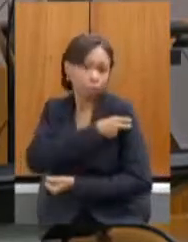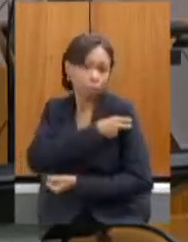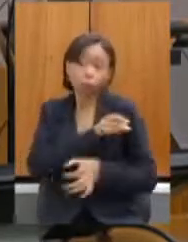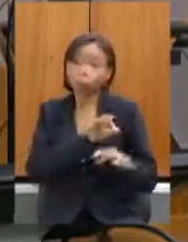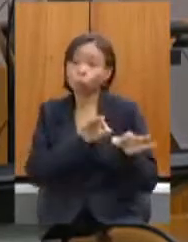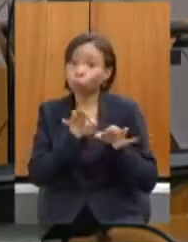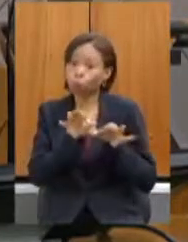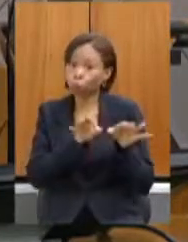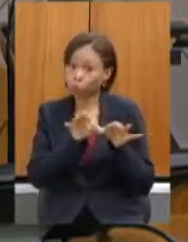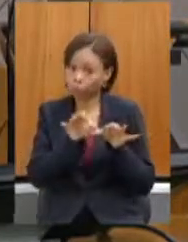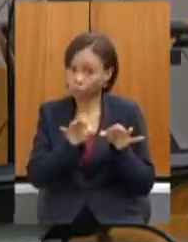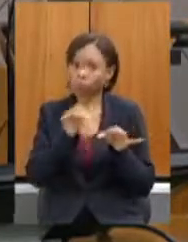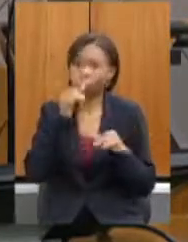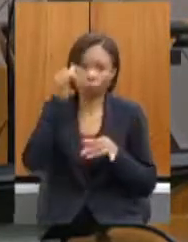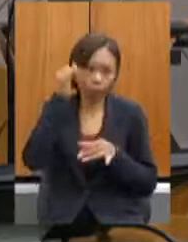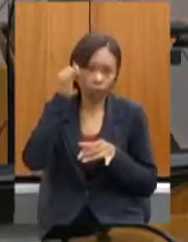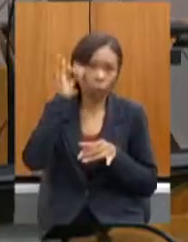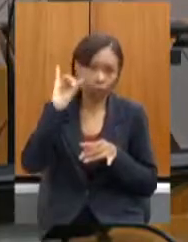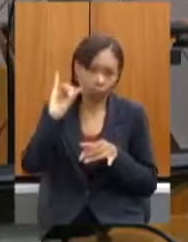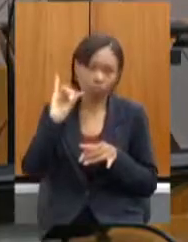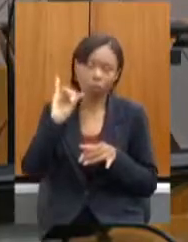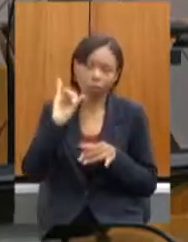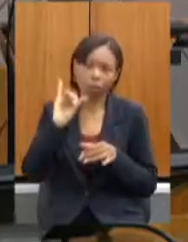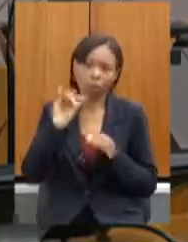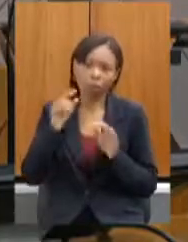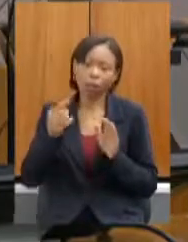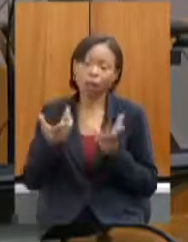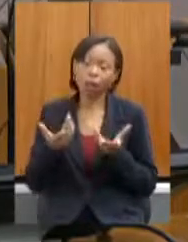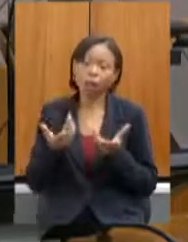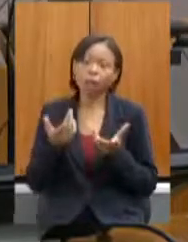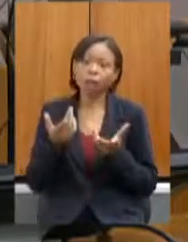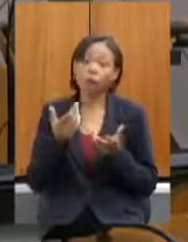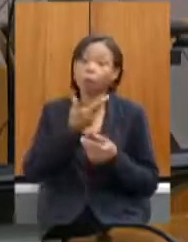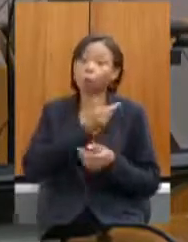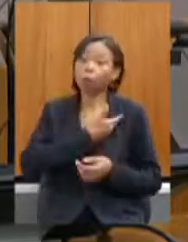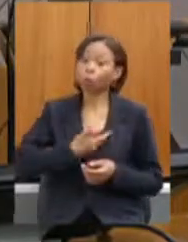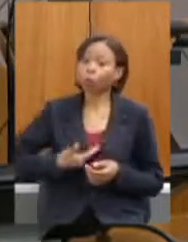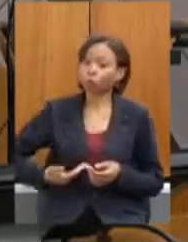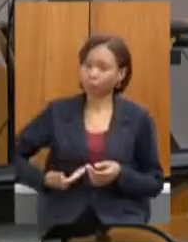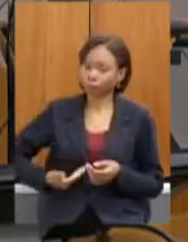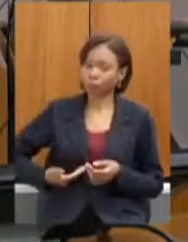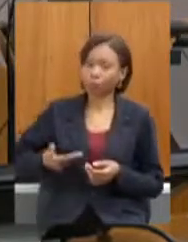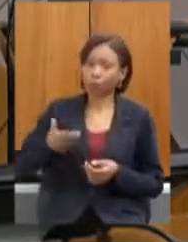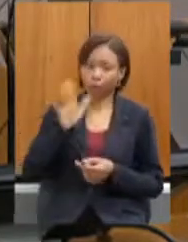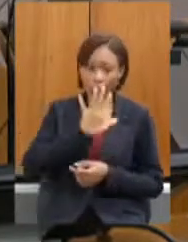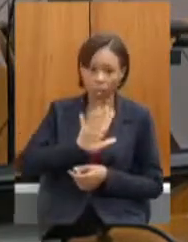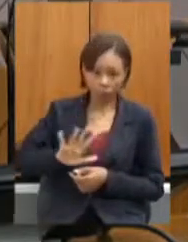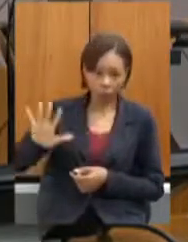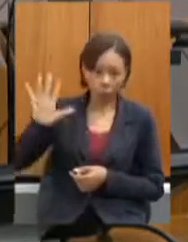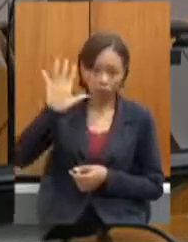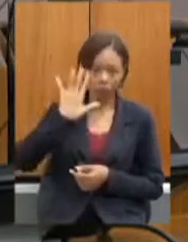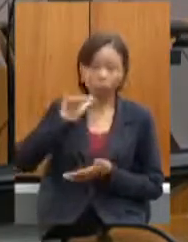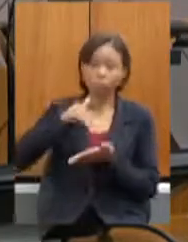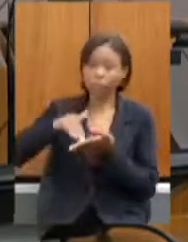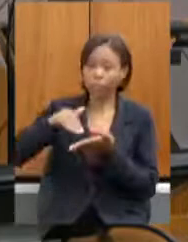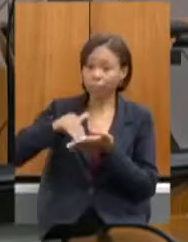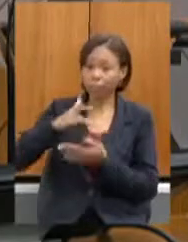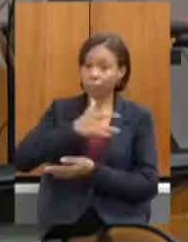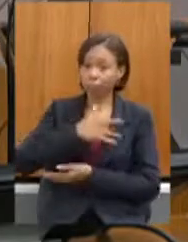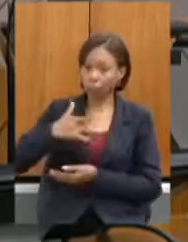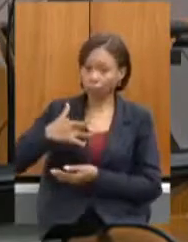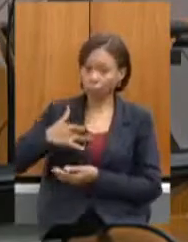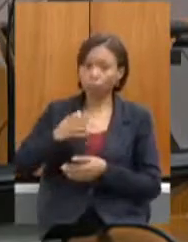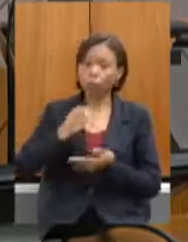Esse é o governo federal isso o Conselho Nacional de secretários de saúde e o Conselho Nacional de secretários municipais